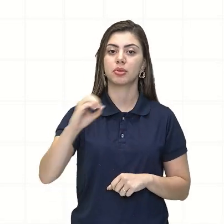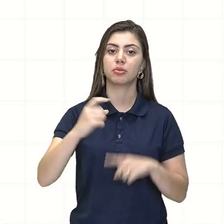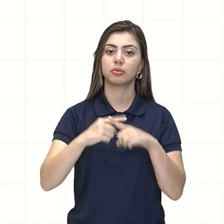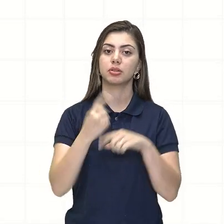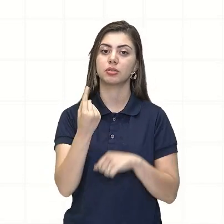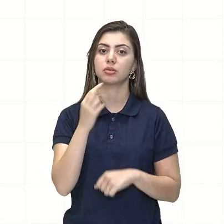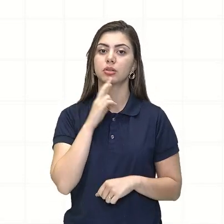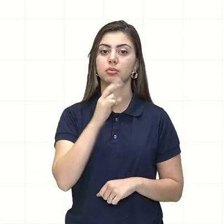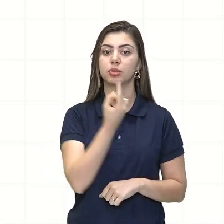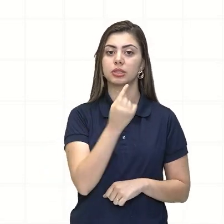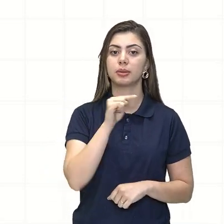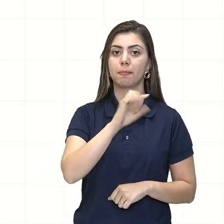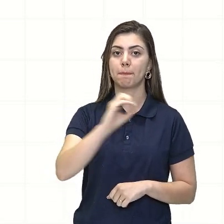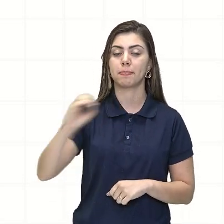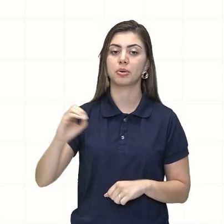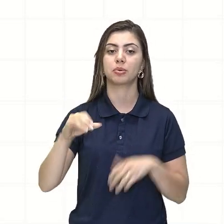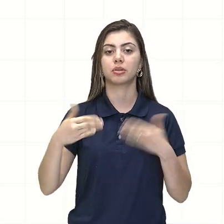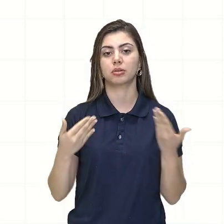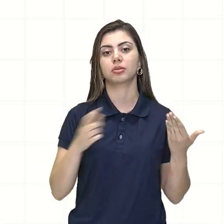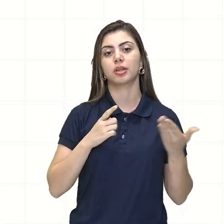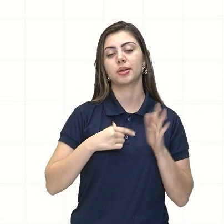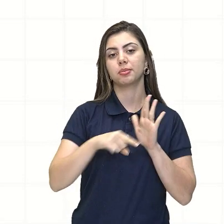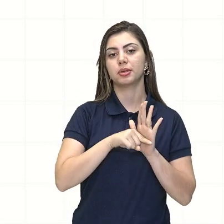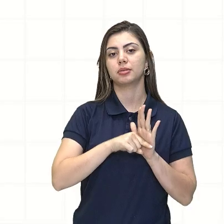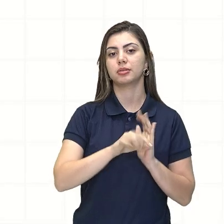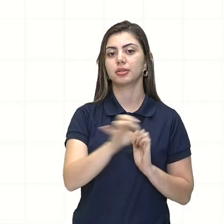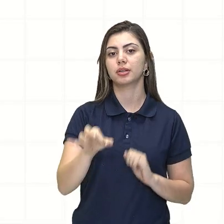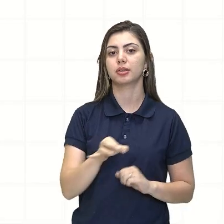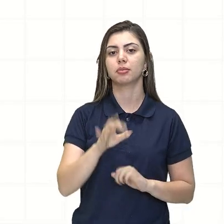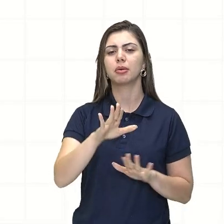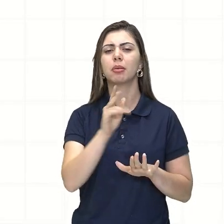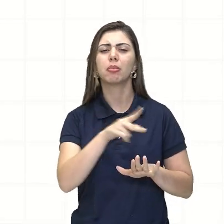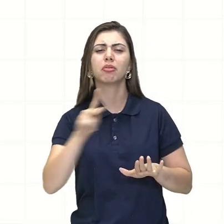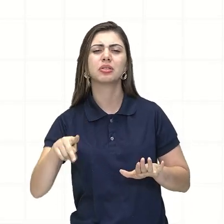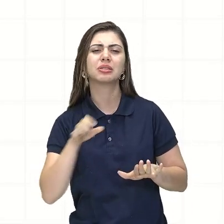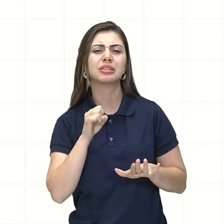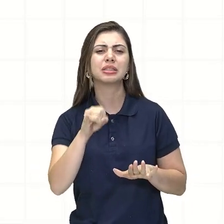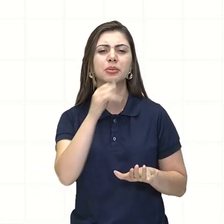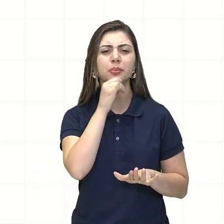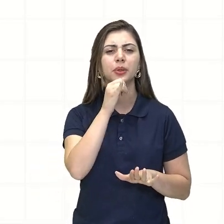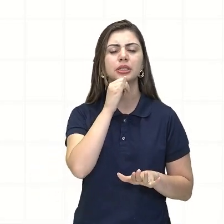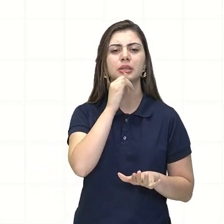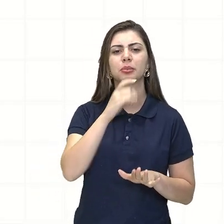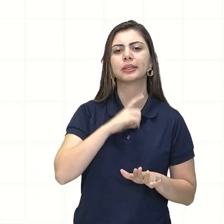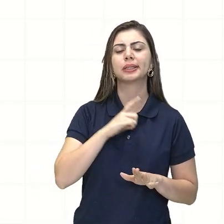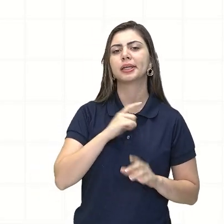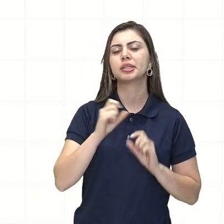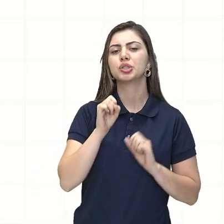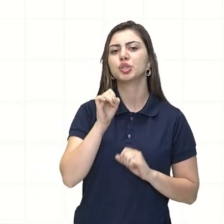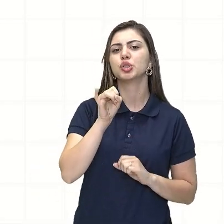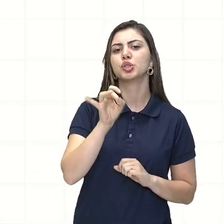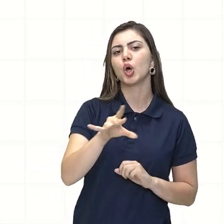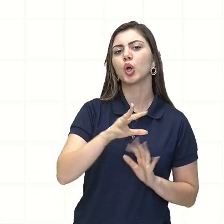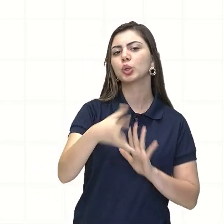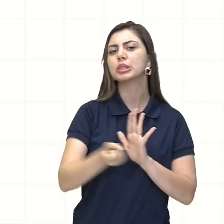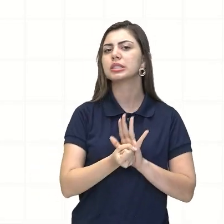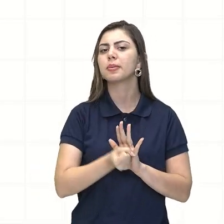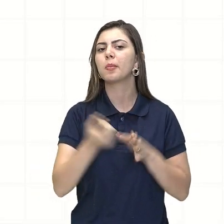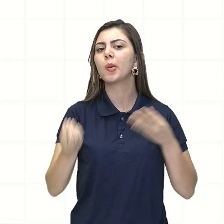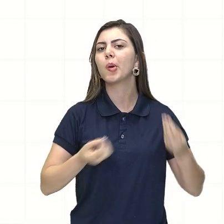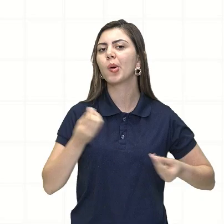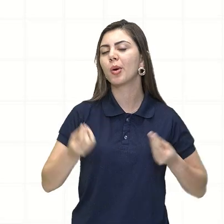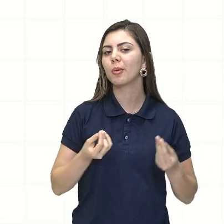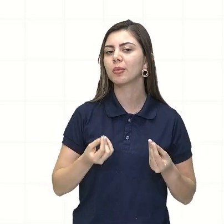1000. E aí o meu menos está aqui. Professor, e se fosse por jogo de sinal? Vamos fazer o